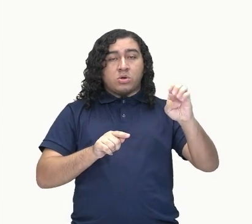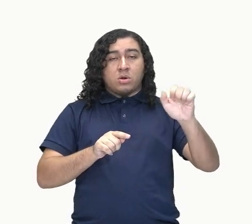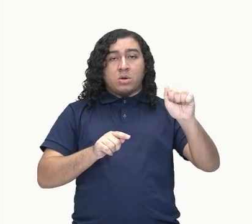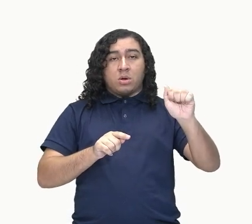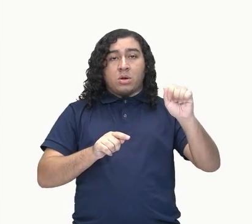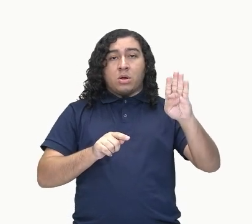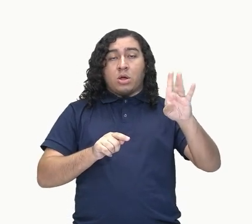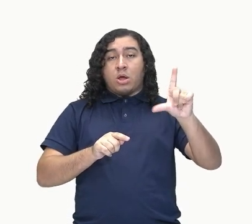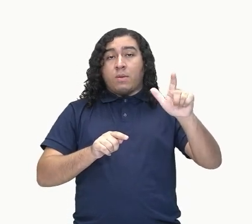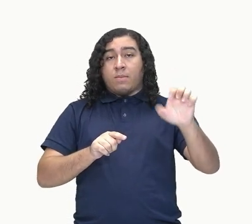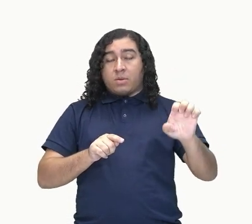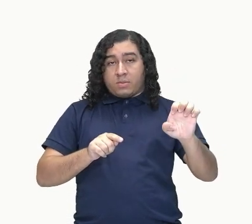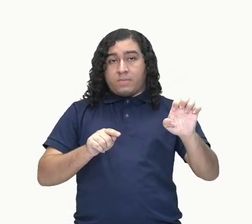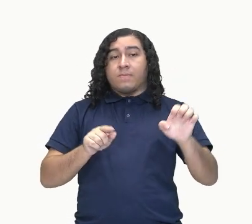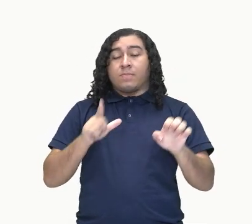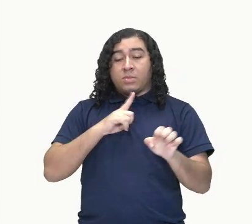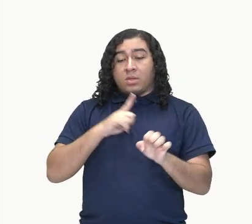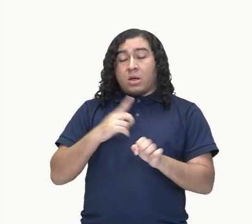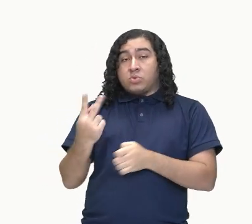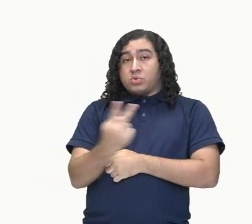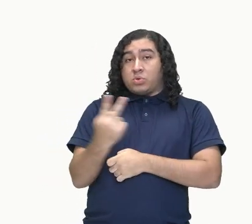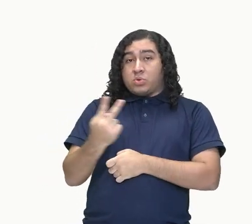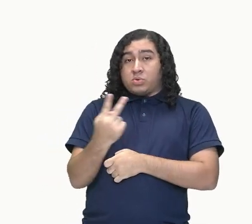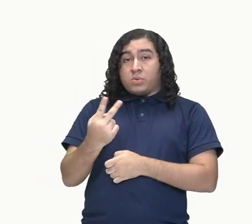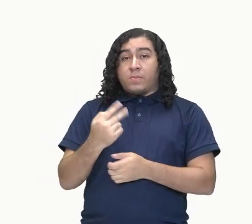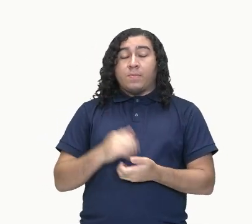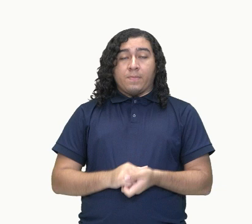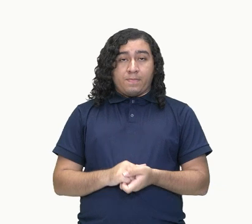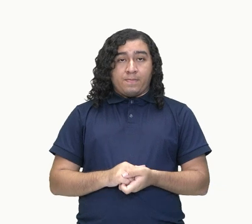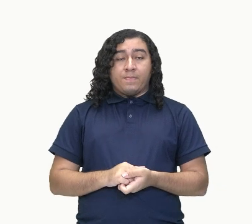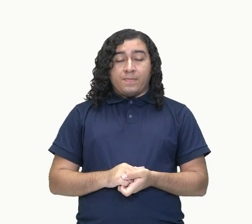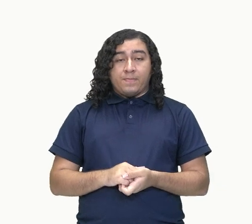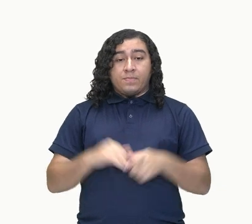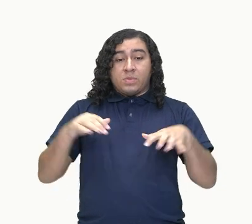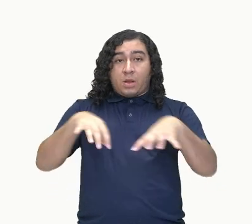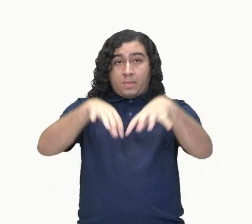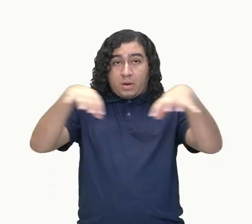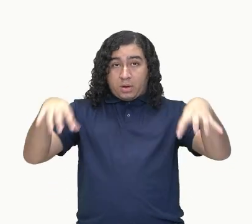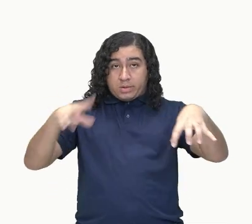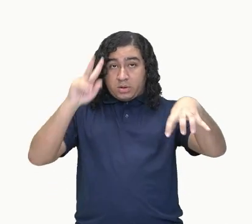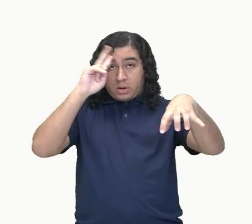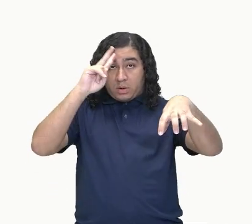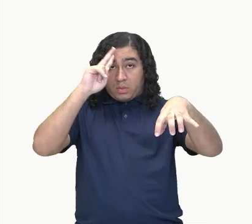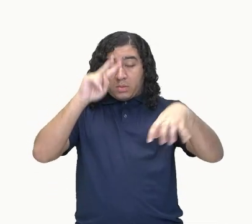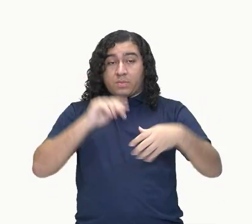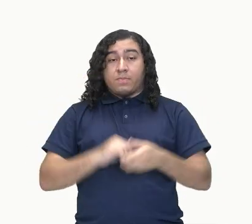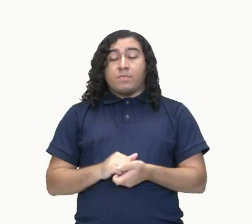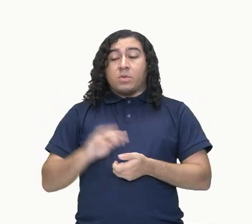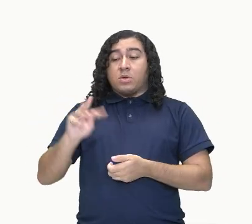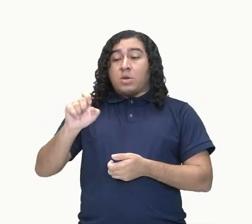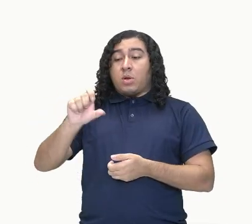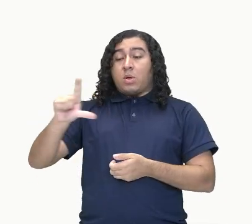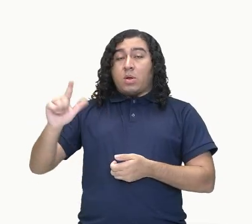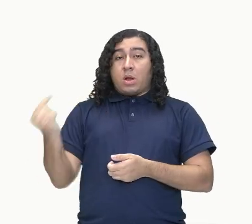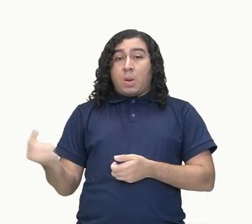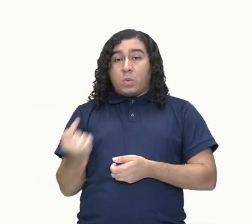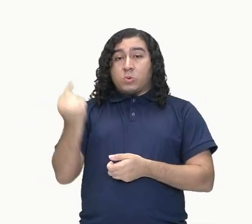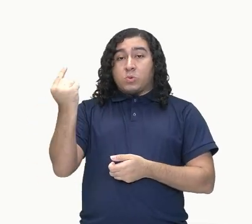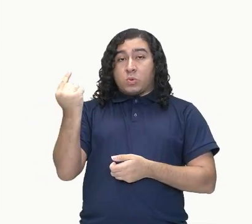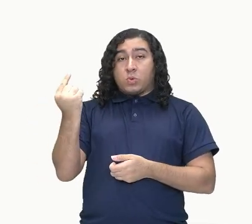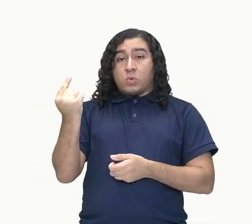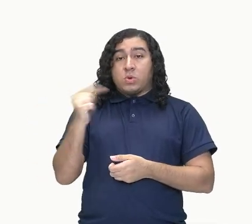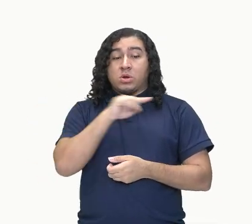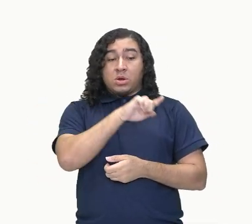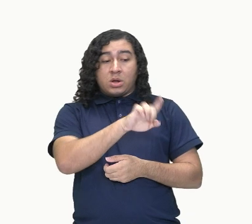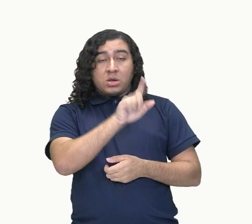adjetivo curto, comfortable é um adjetivo longo. E olha só, tall significa alto